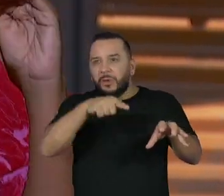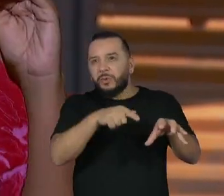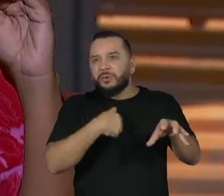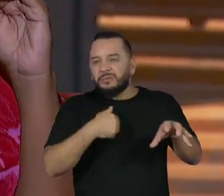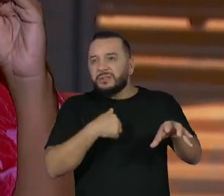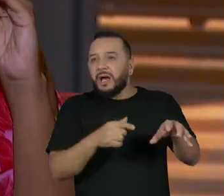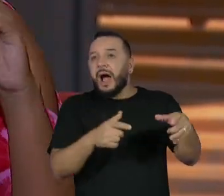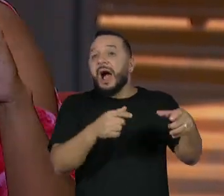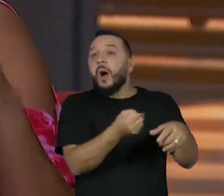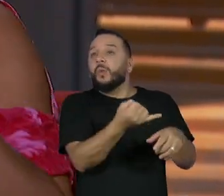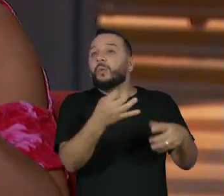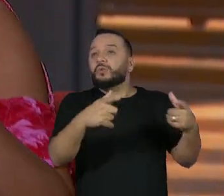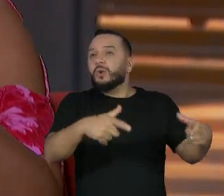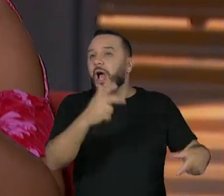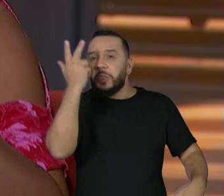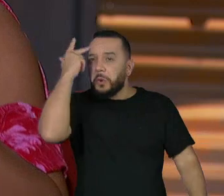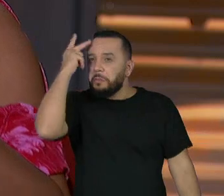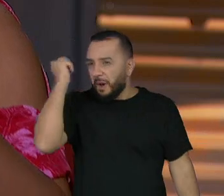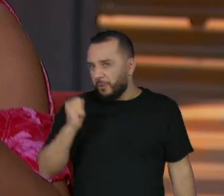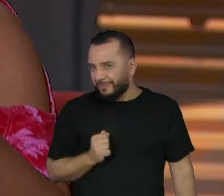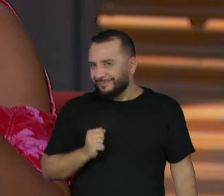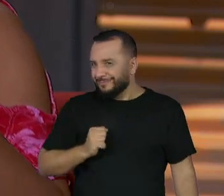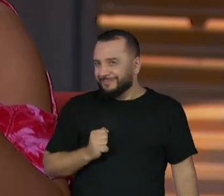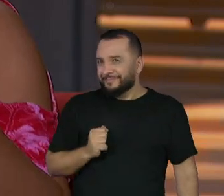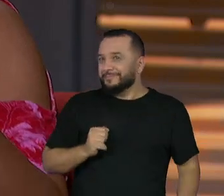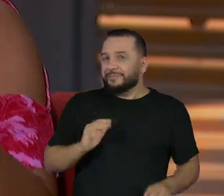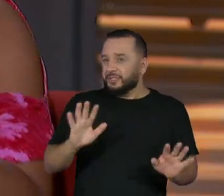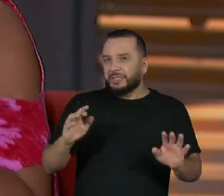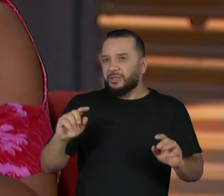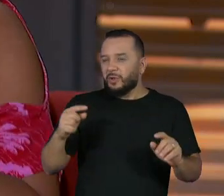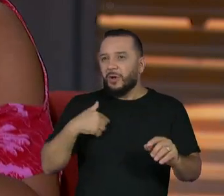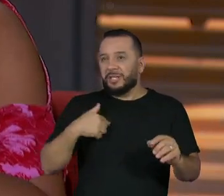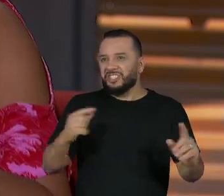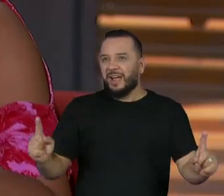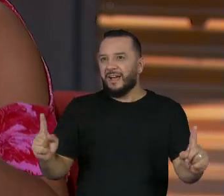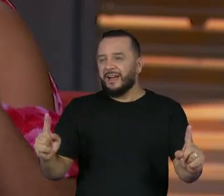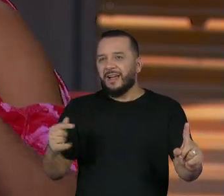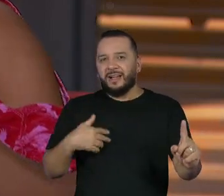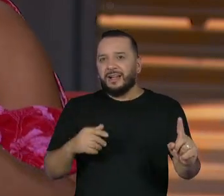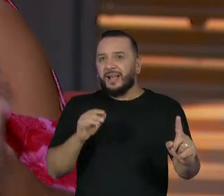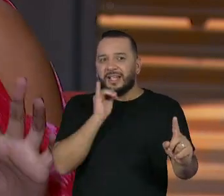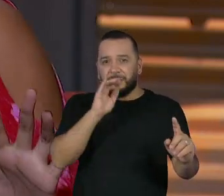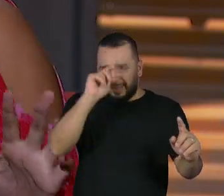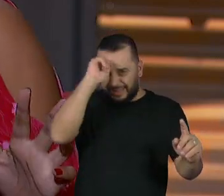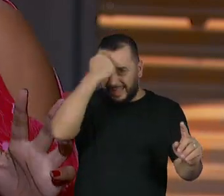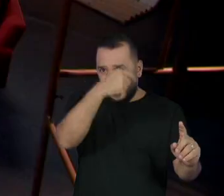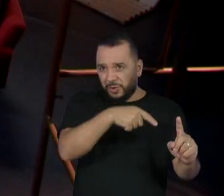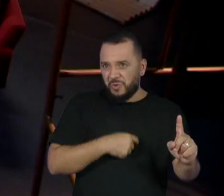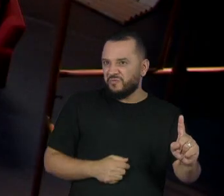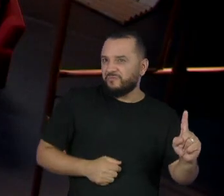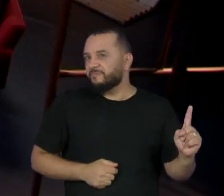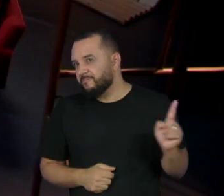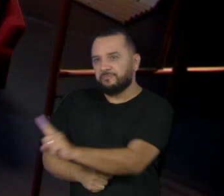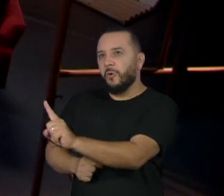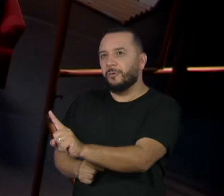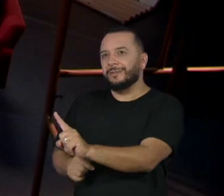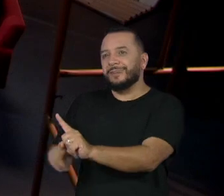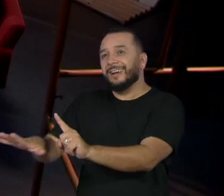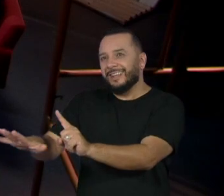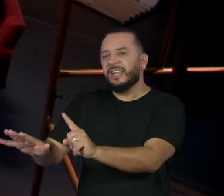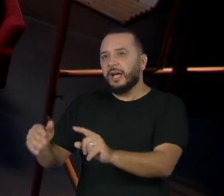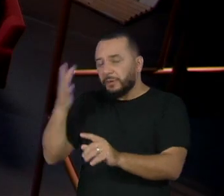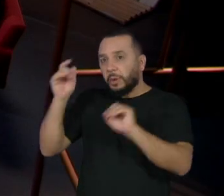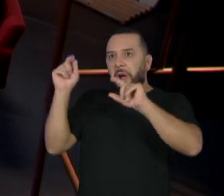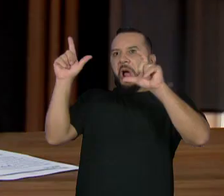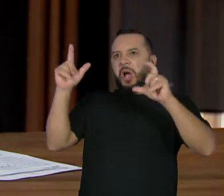quando a gente hackeia, né, esse sistema e a gente é incluído nesse espaço, isso gera um choque. Que choque e gera é esse,